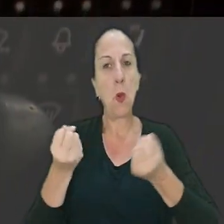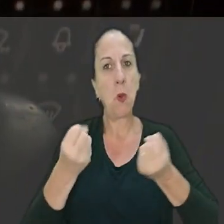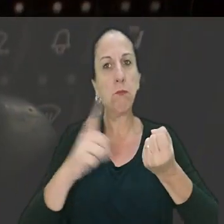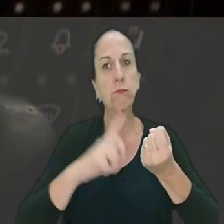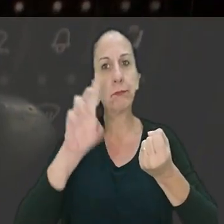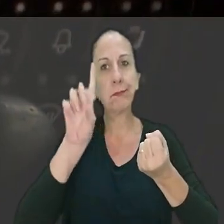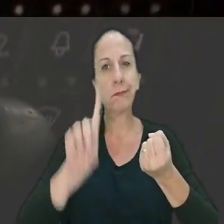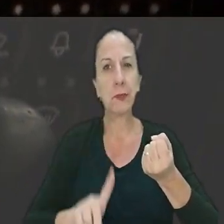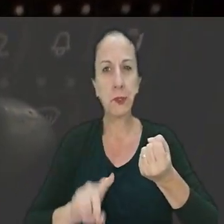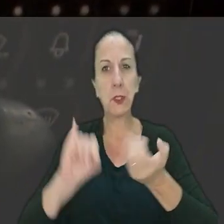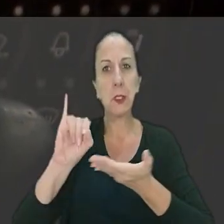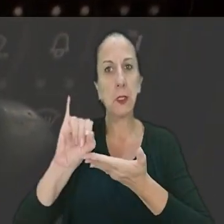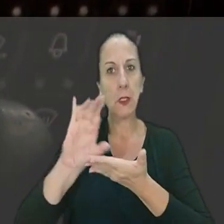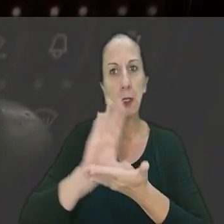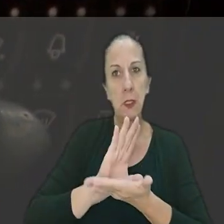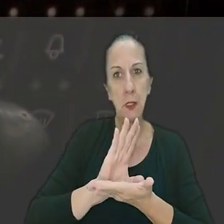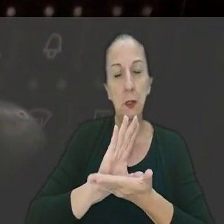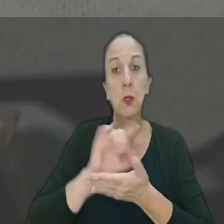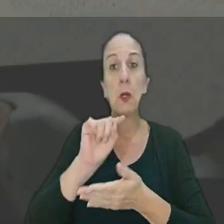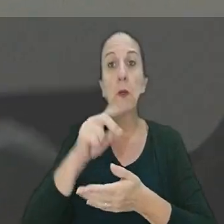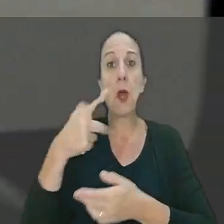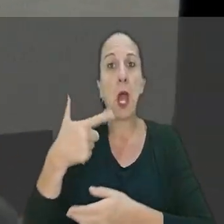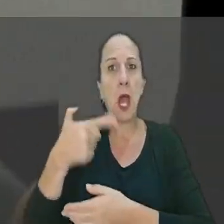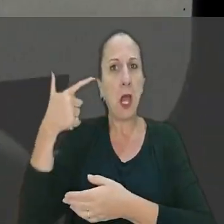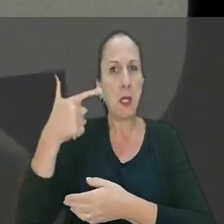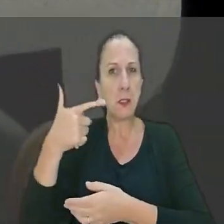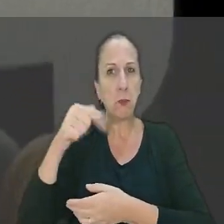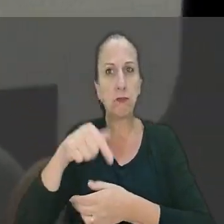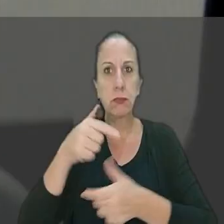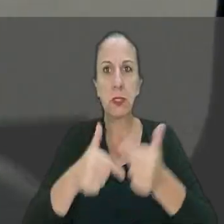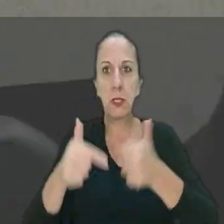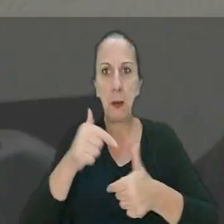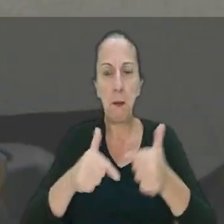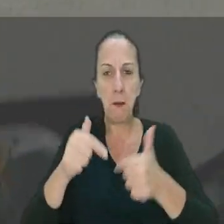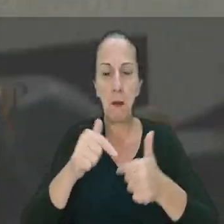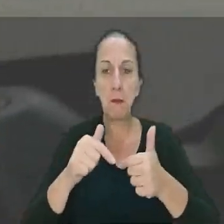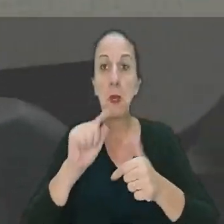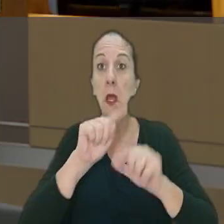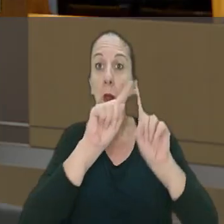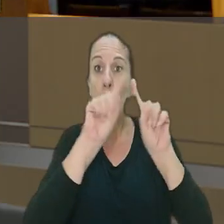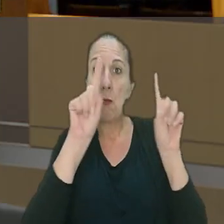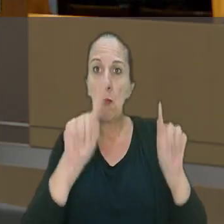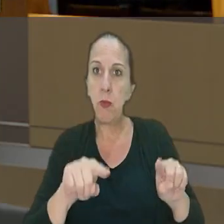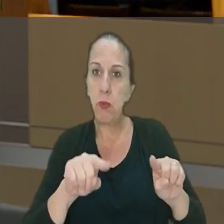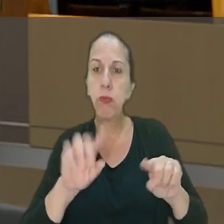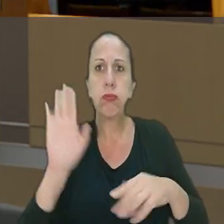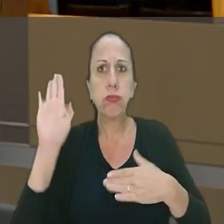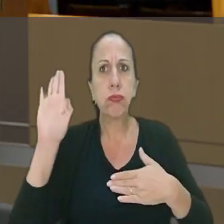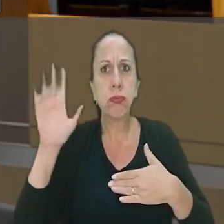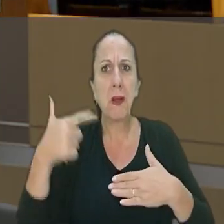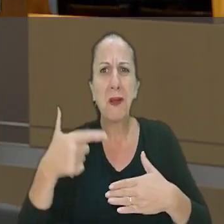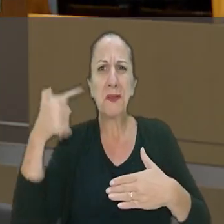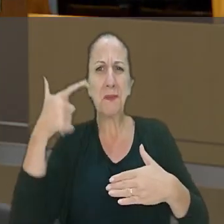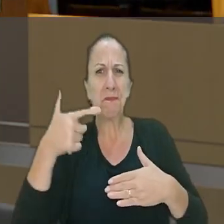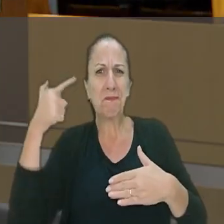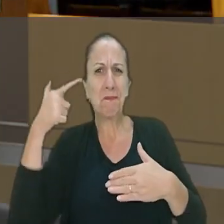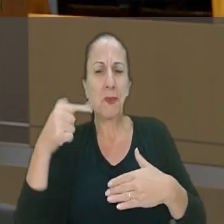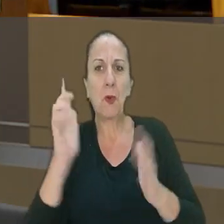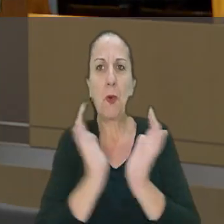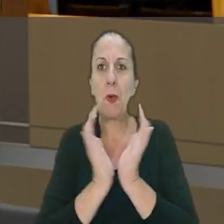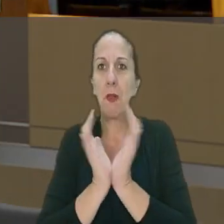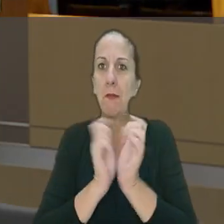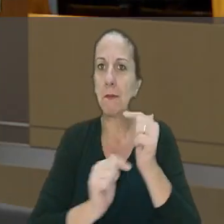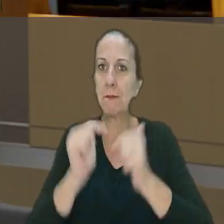Motorista de ônibus obtém direito à indenização após ter sido vítima de assaltos durante o serviço. O empregado ainda testemunhou o assassinato